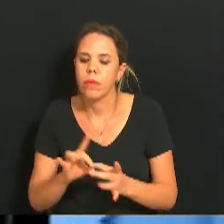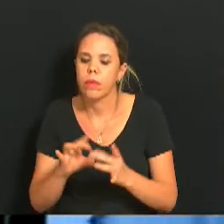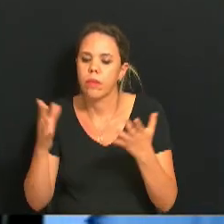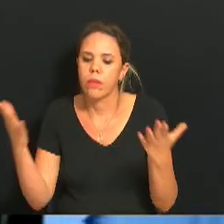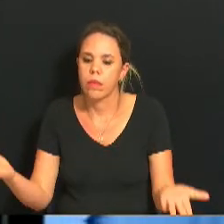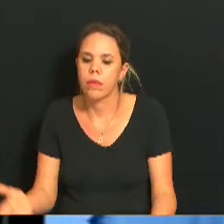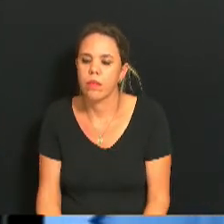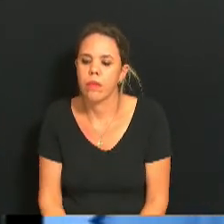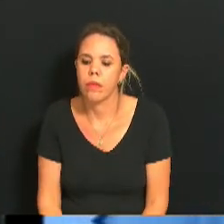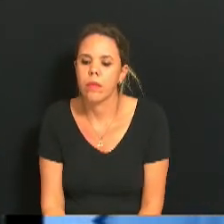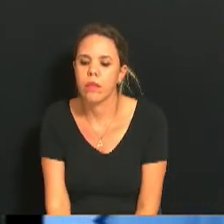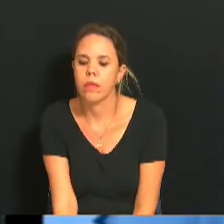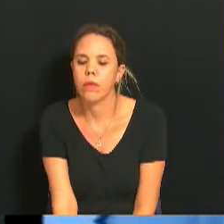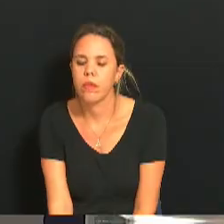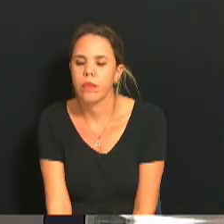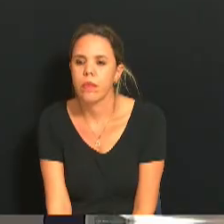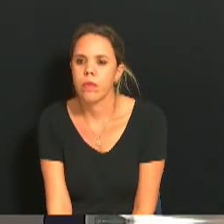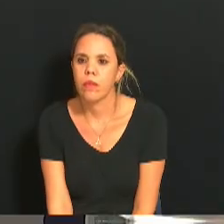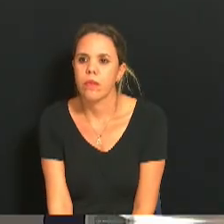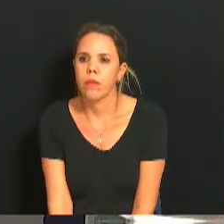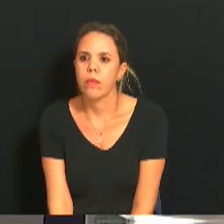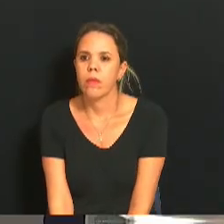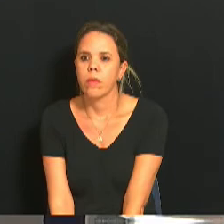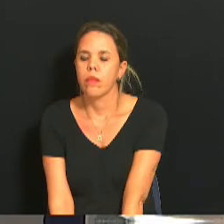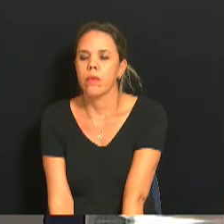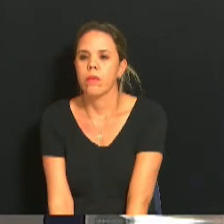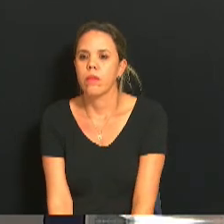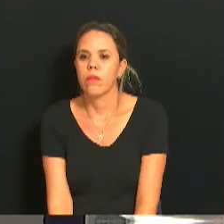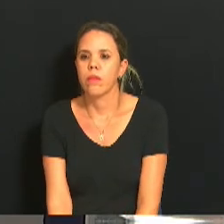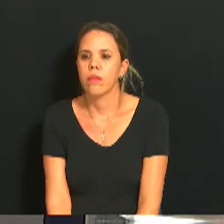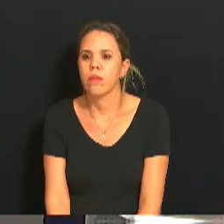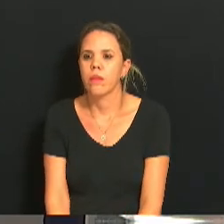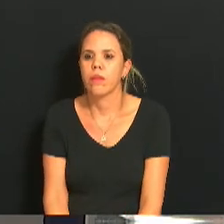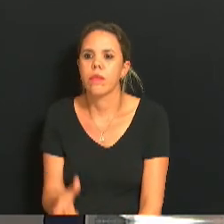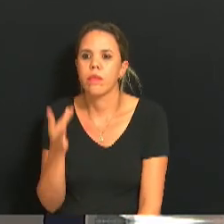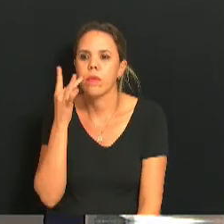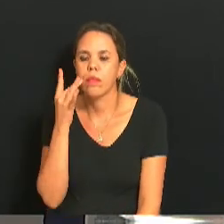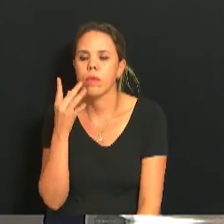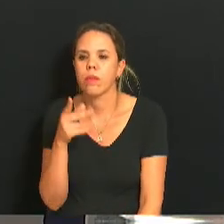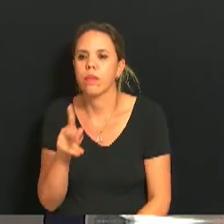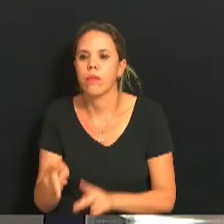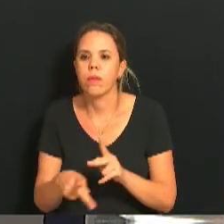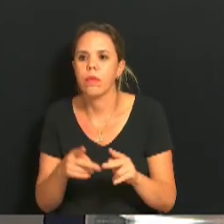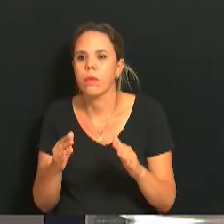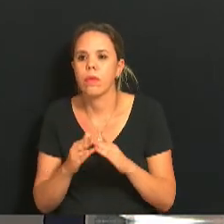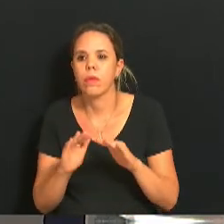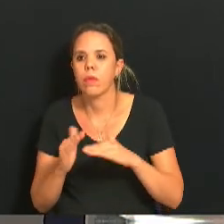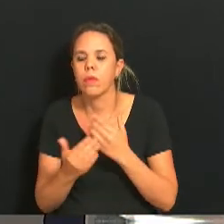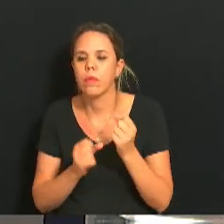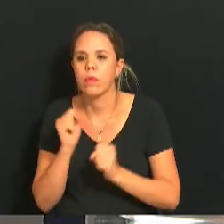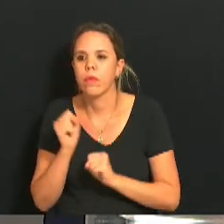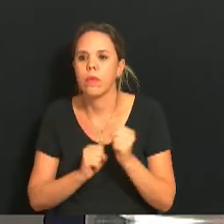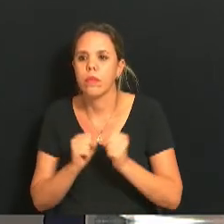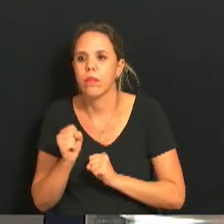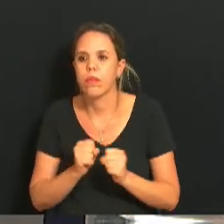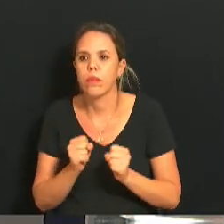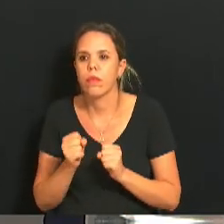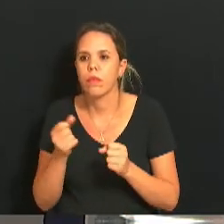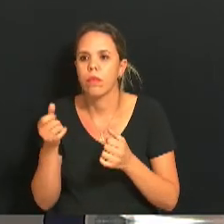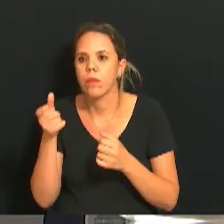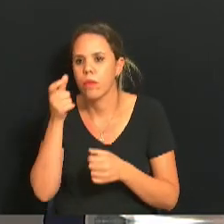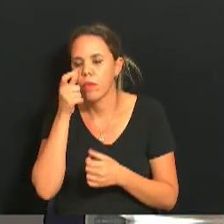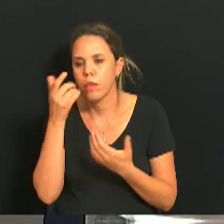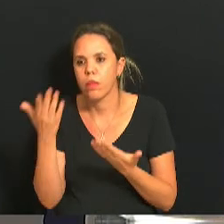de vocês e agradeço O Cleison dando um presente para os moradores da igreja Industrial que eu tô